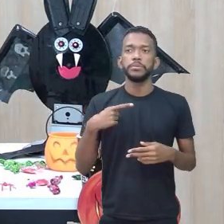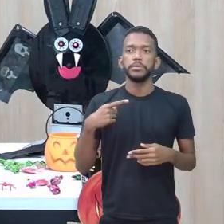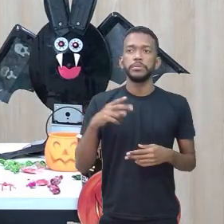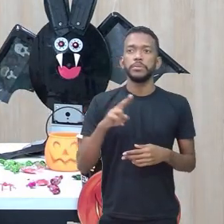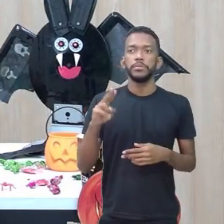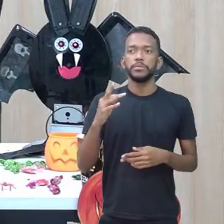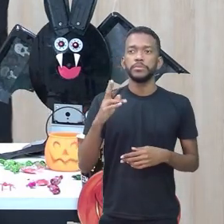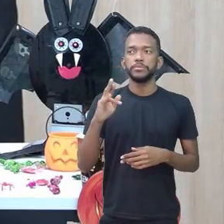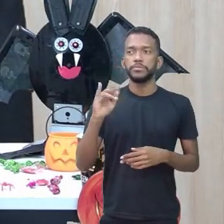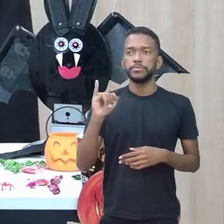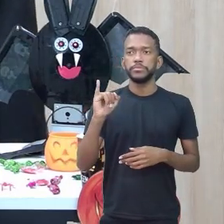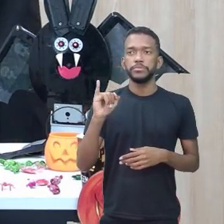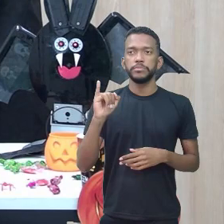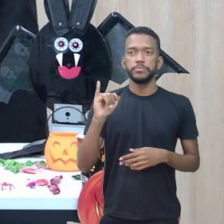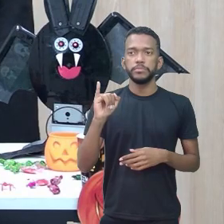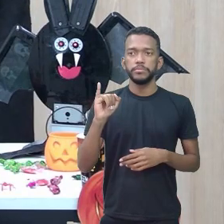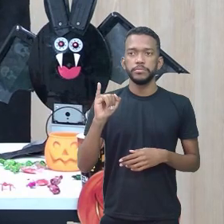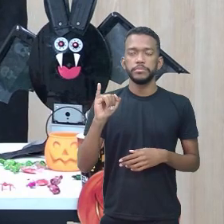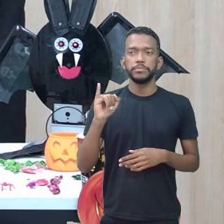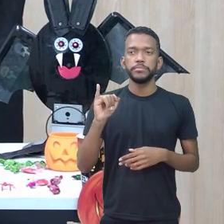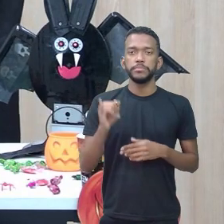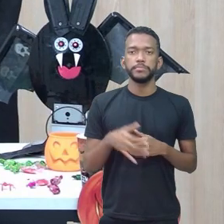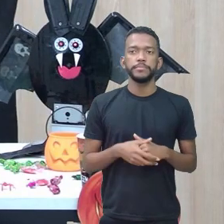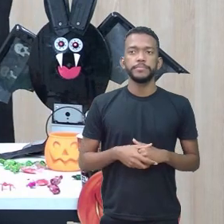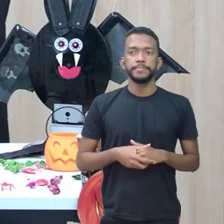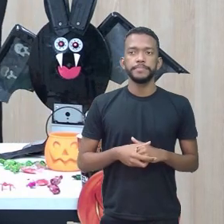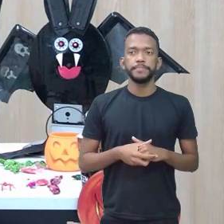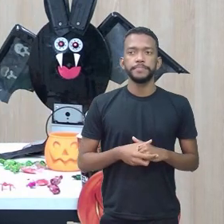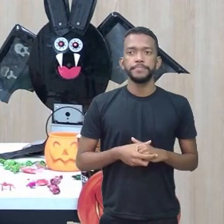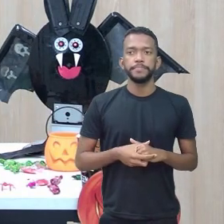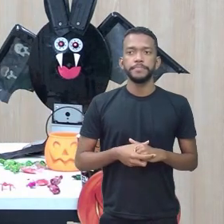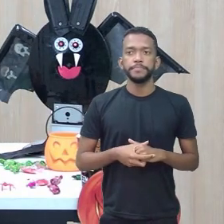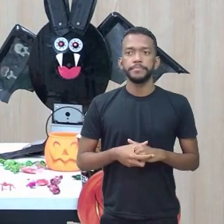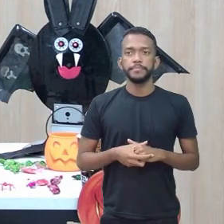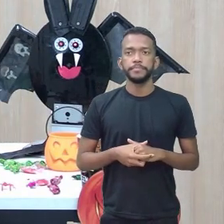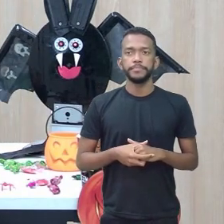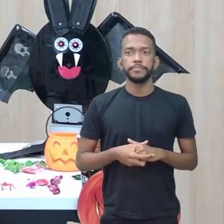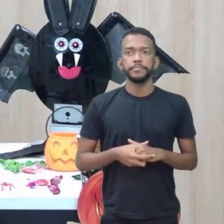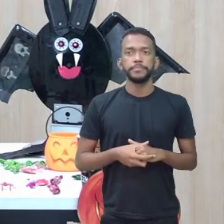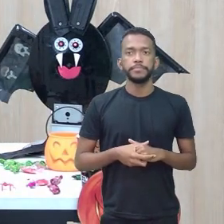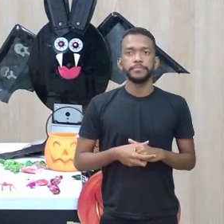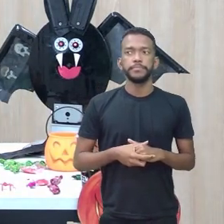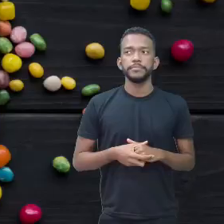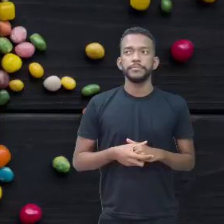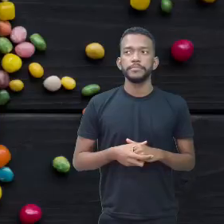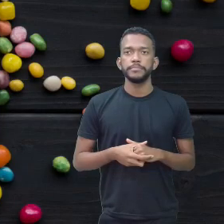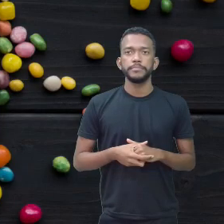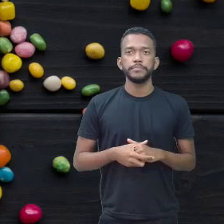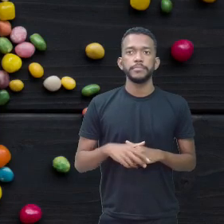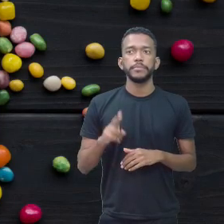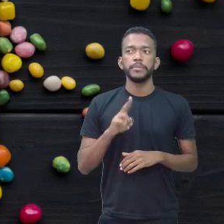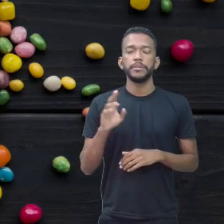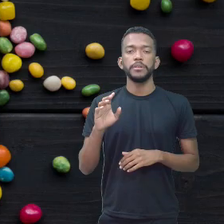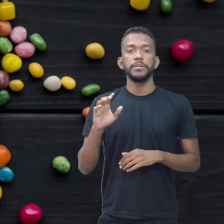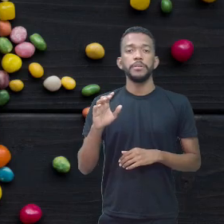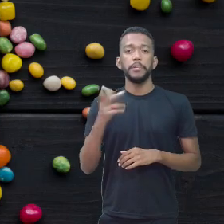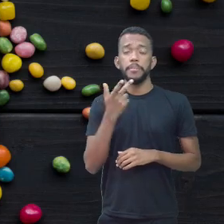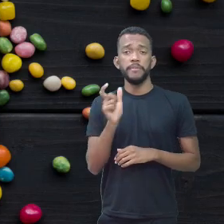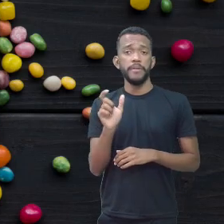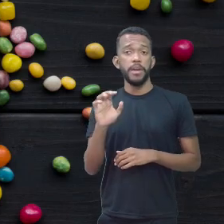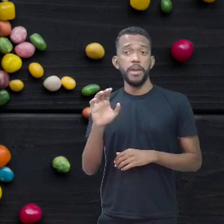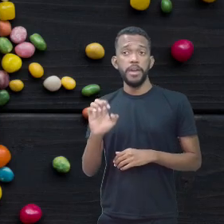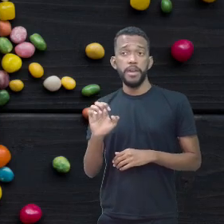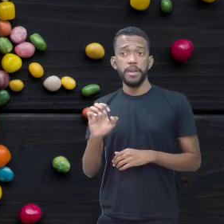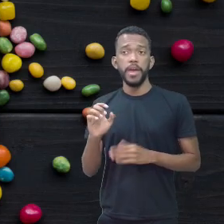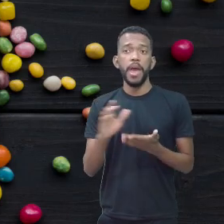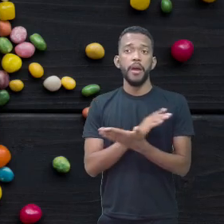I, tá? A vogal I, a pronúncia é E, e em inglês vai ser E. Em algumas